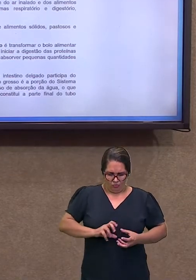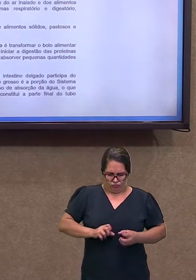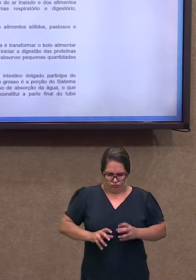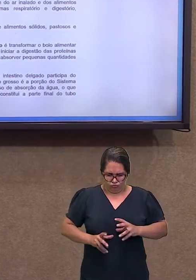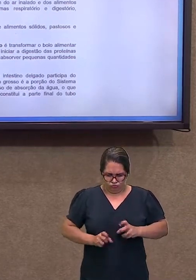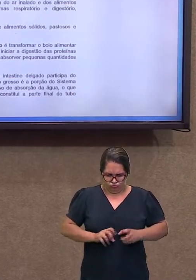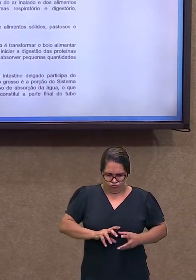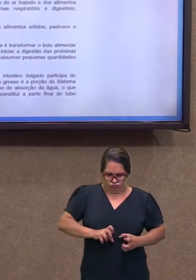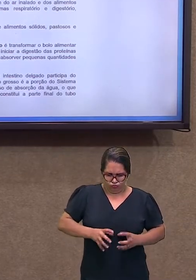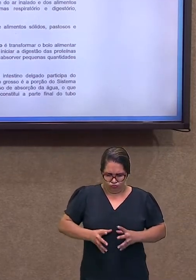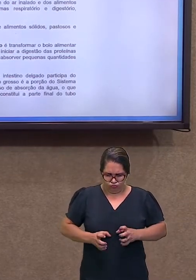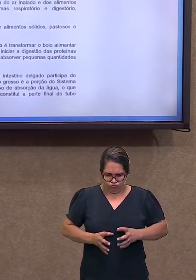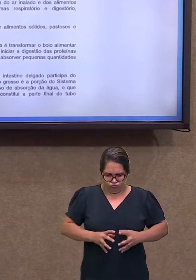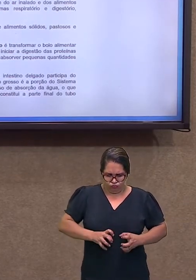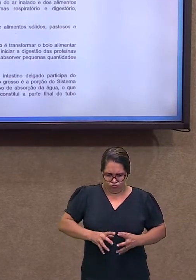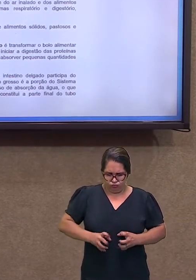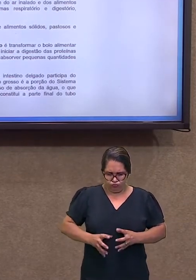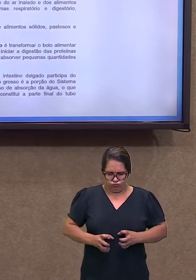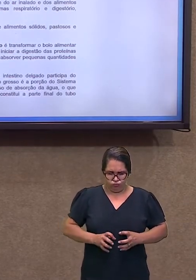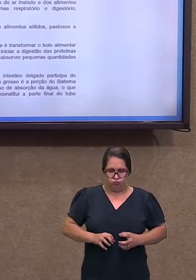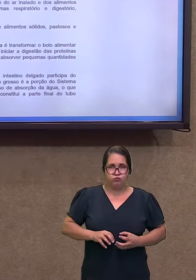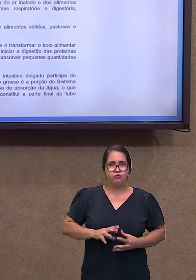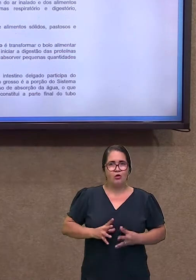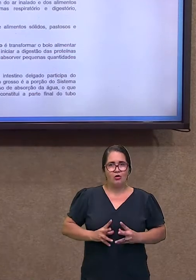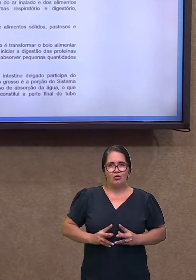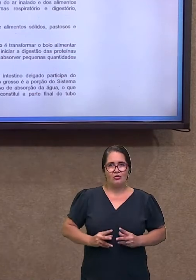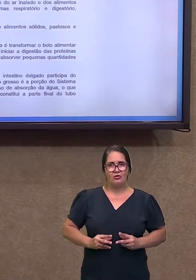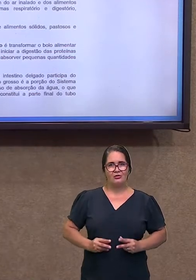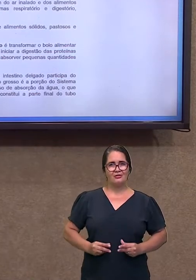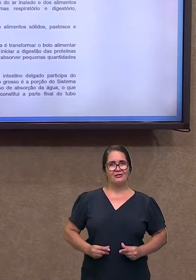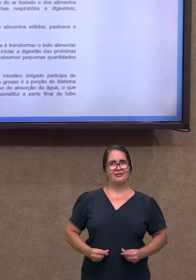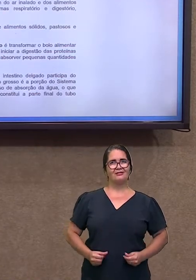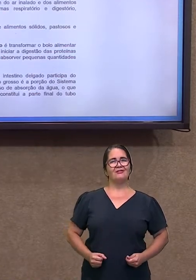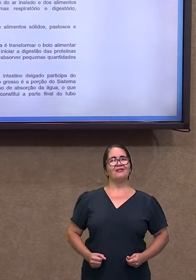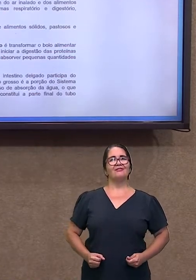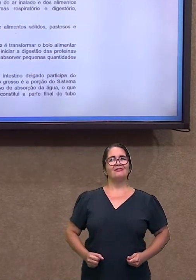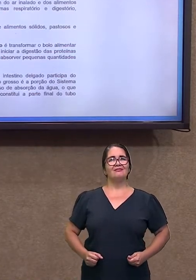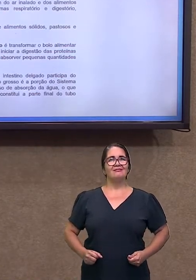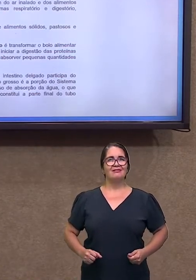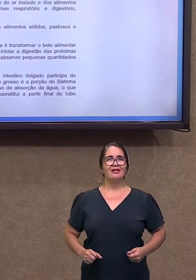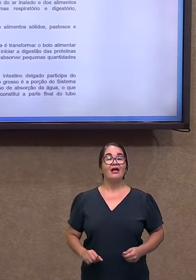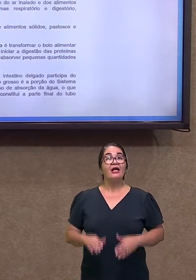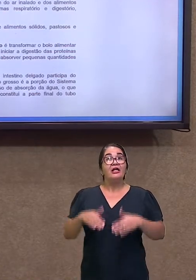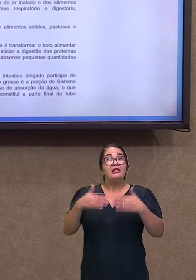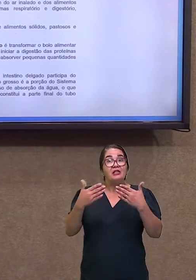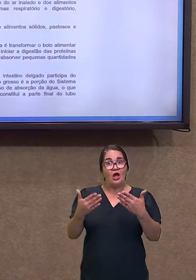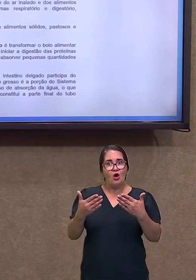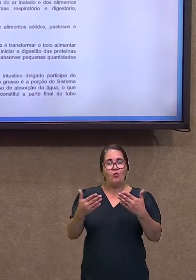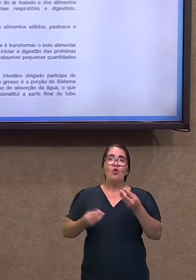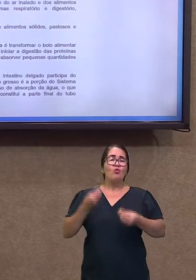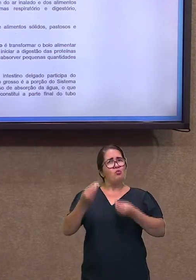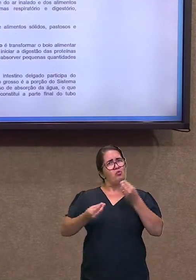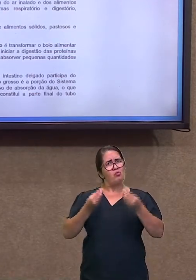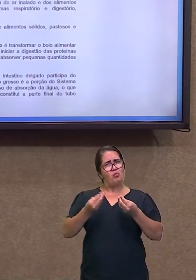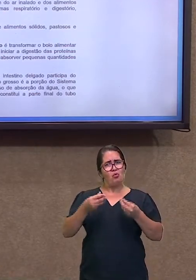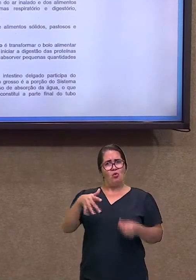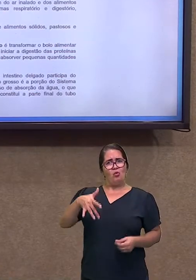quebradas. Bom, vamos lá. Qual que é a principal função do estômago, então, gente?